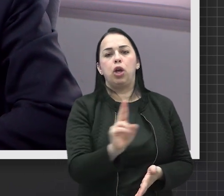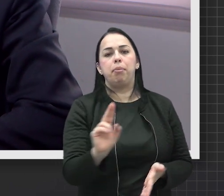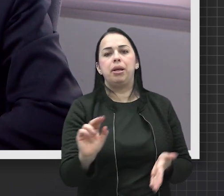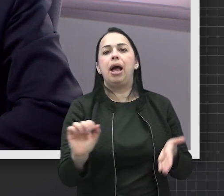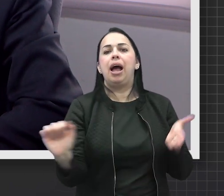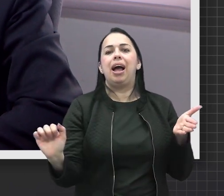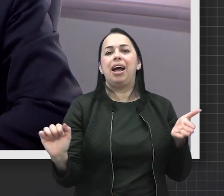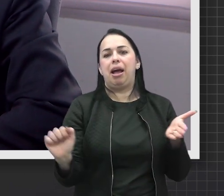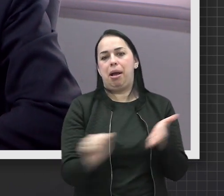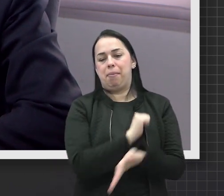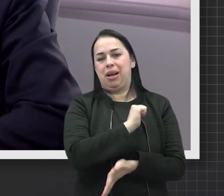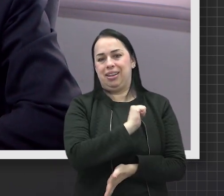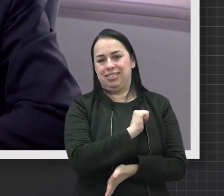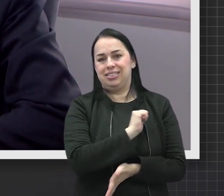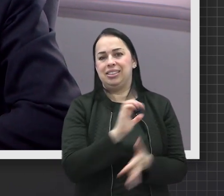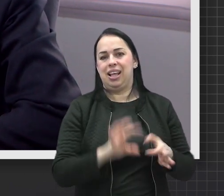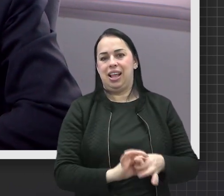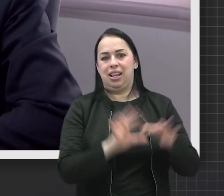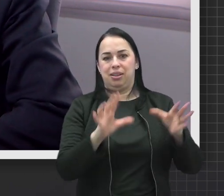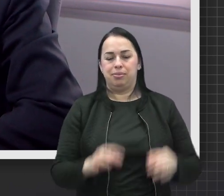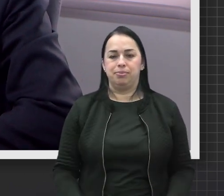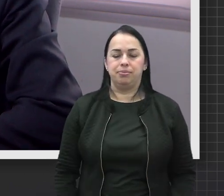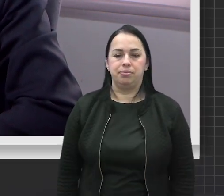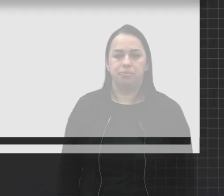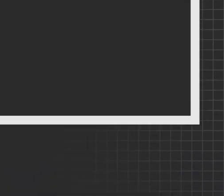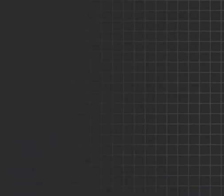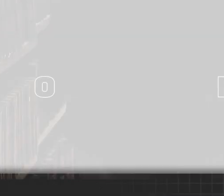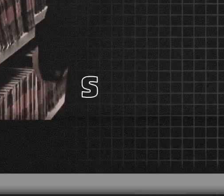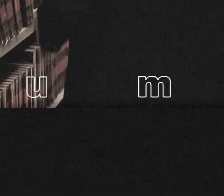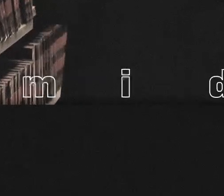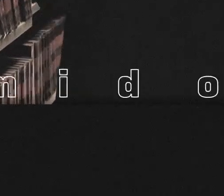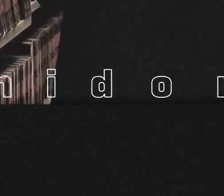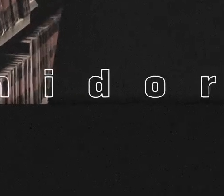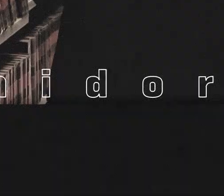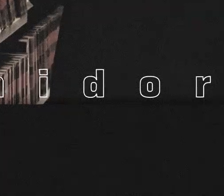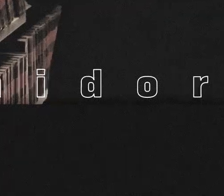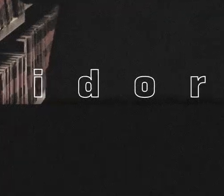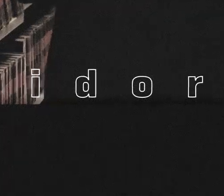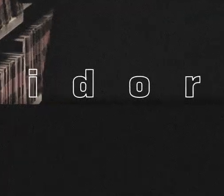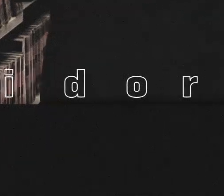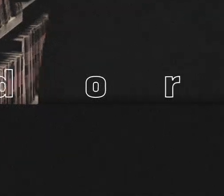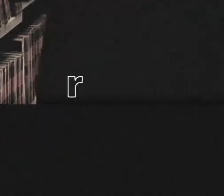segundo o Código de Defesa do Consumidor, para retirar essa restrição.